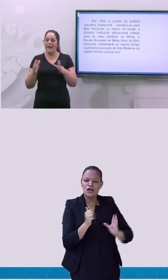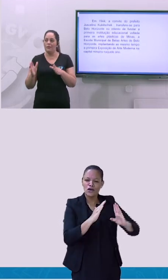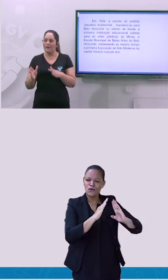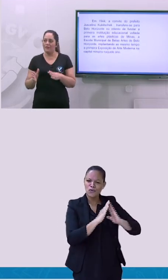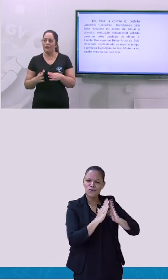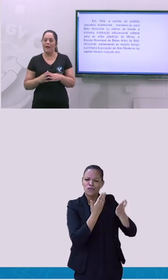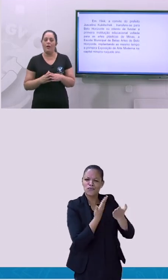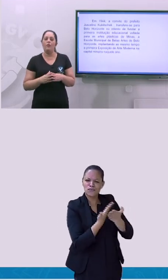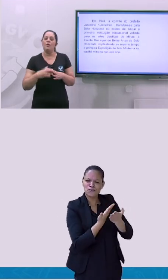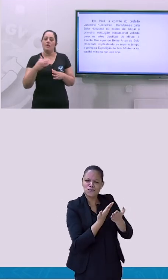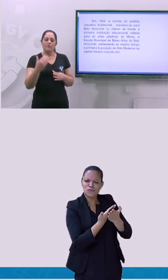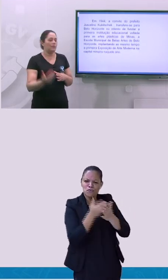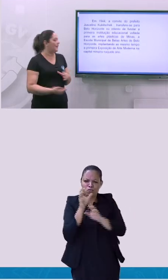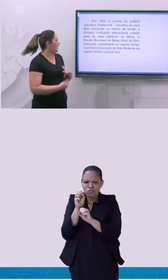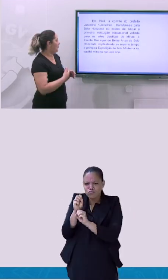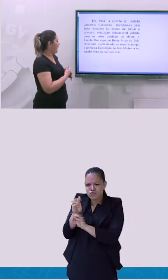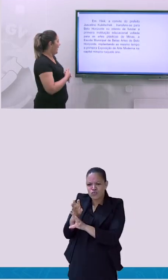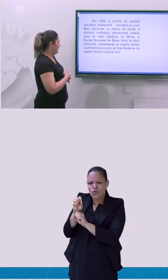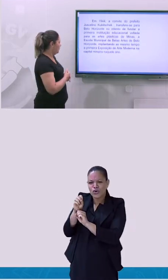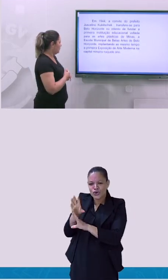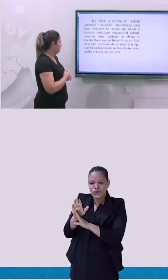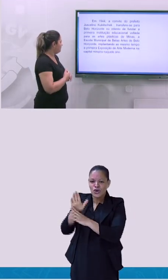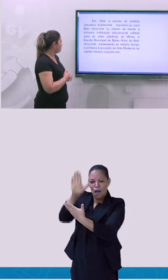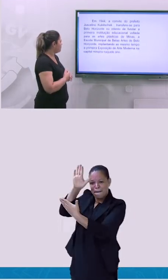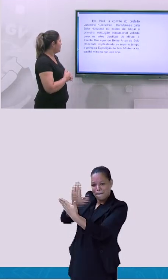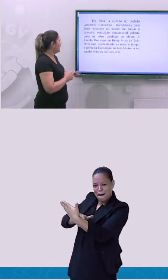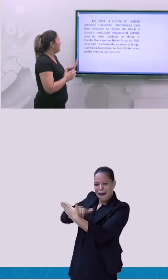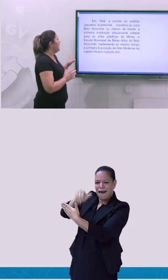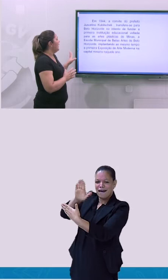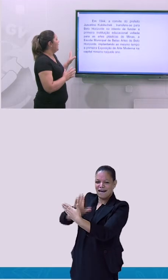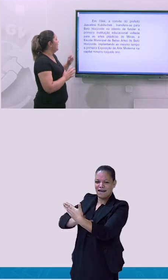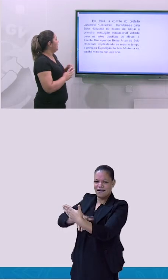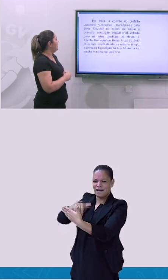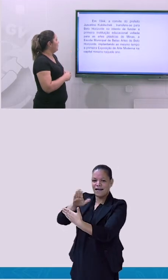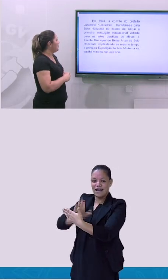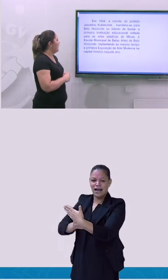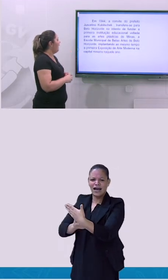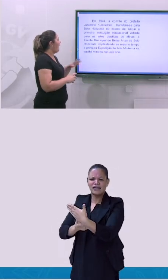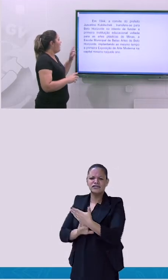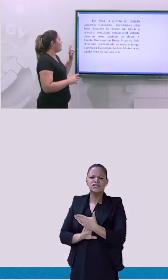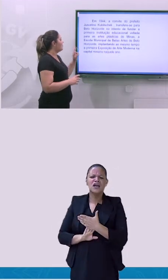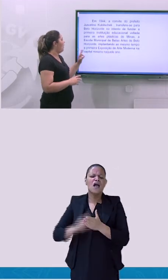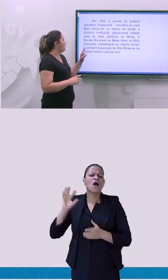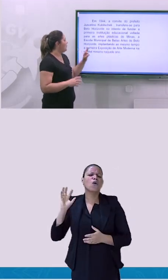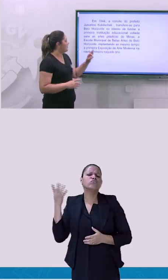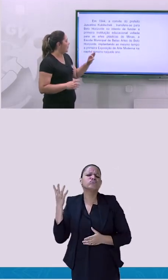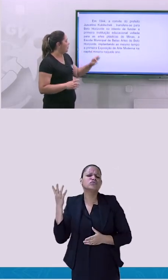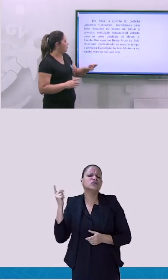instituição educacional voltada para a arte. E aí, fomos lá, a